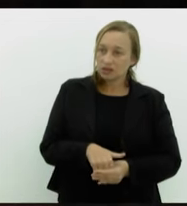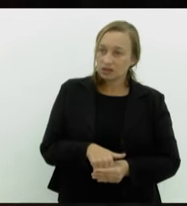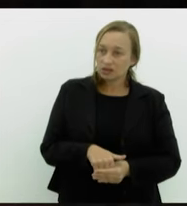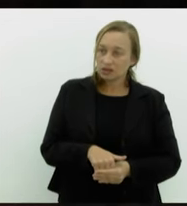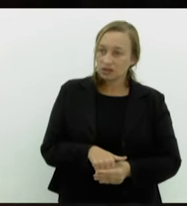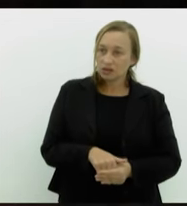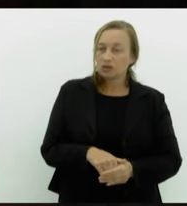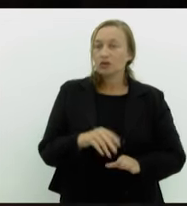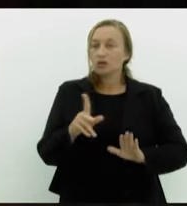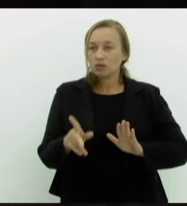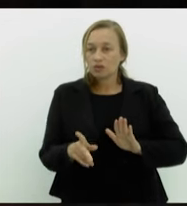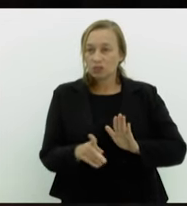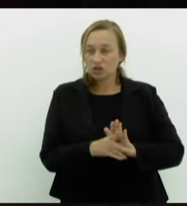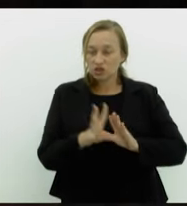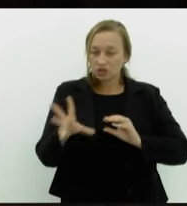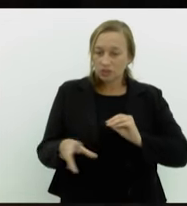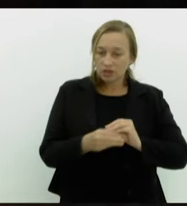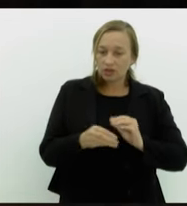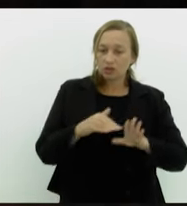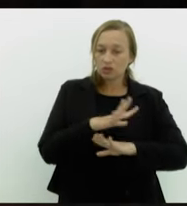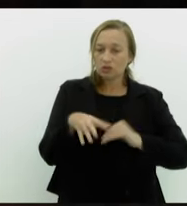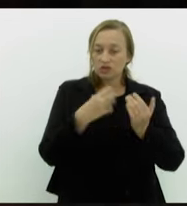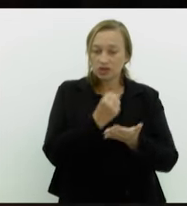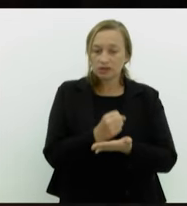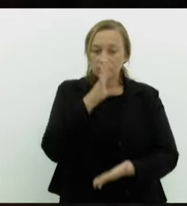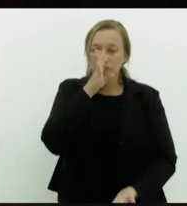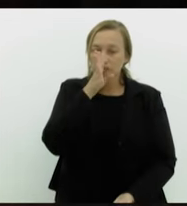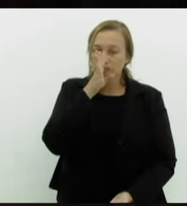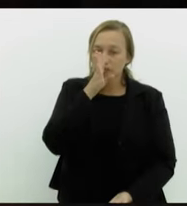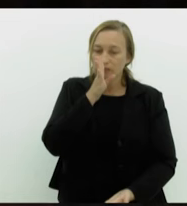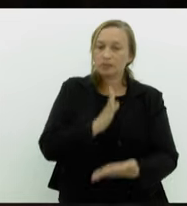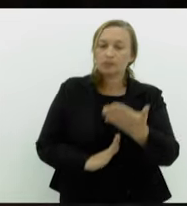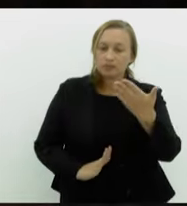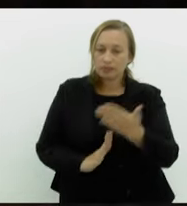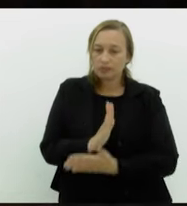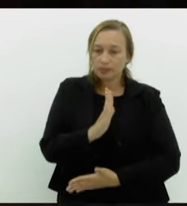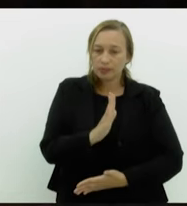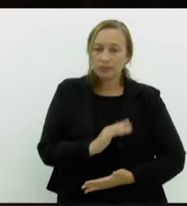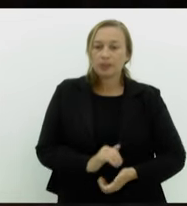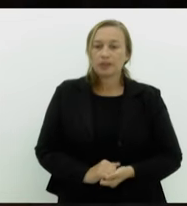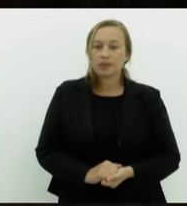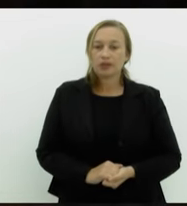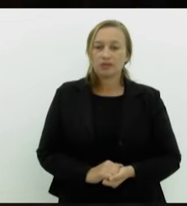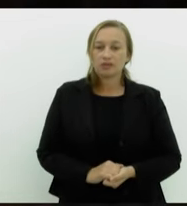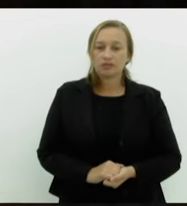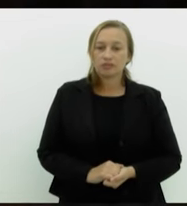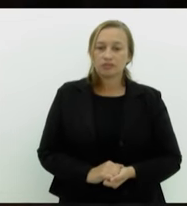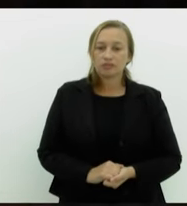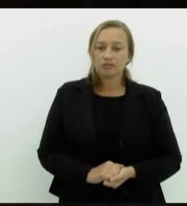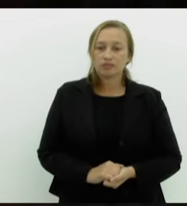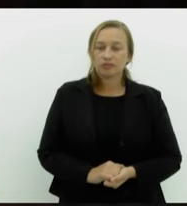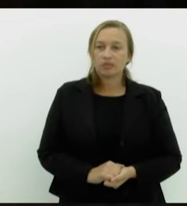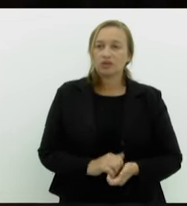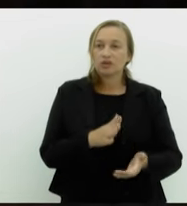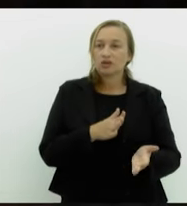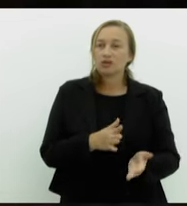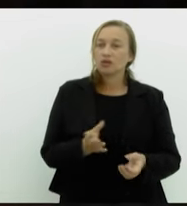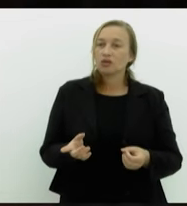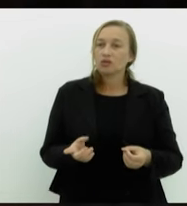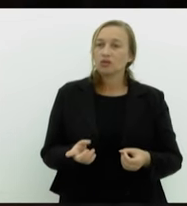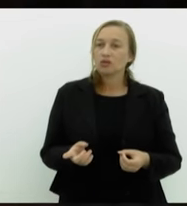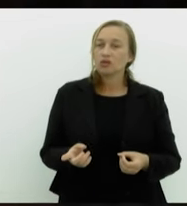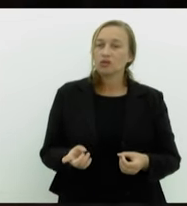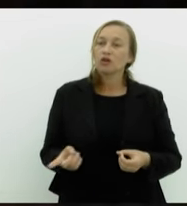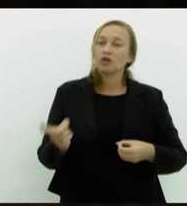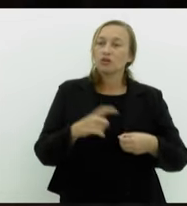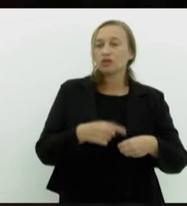o projeto a ser emendado, são os que aprovam, permaneçam como estão, aprovado. Para a redação do vencido, para